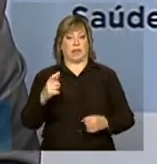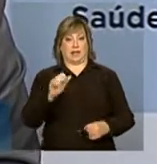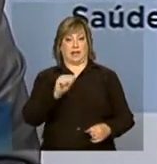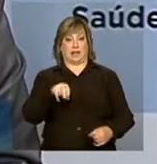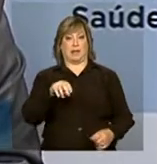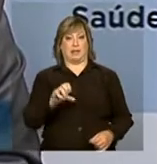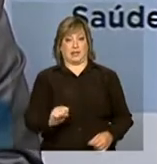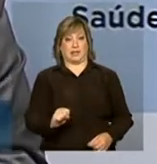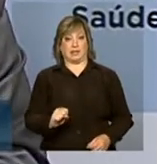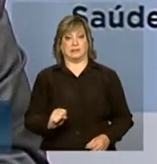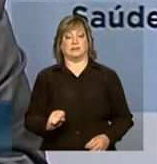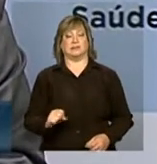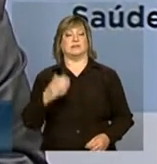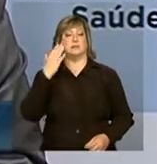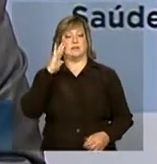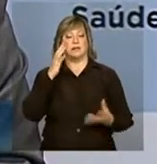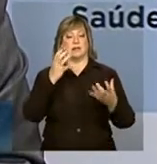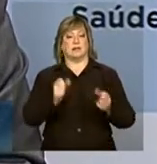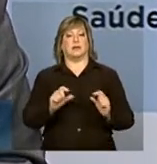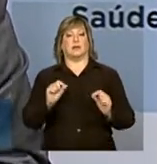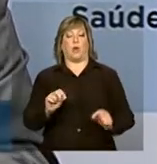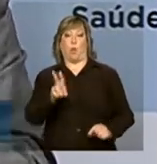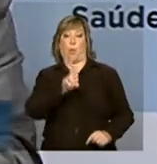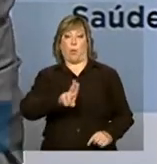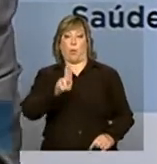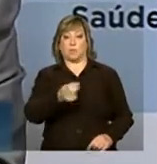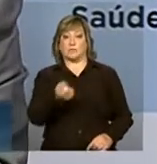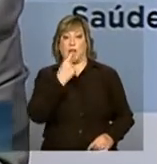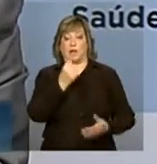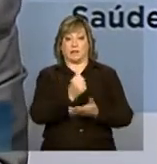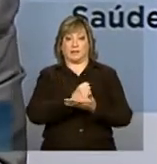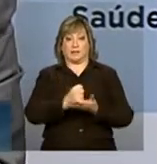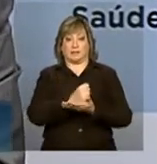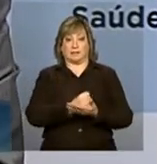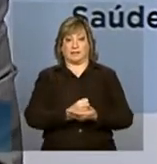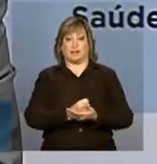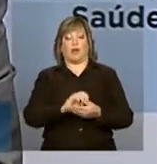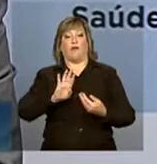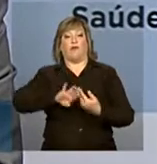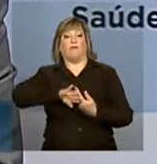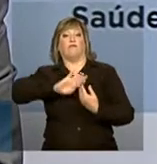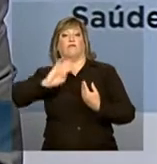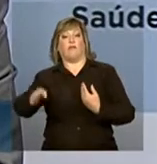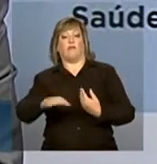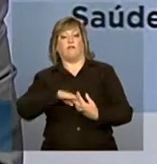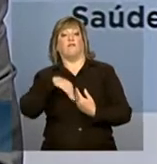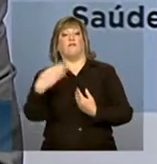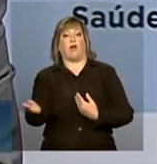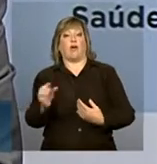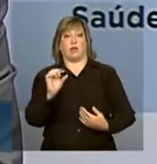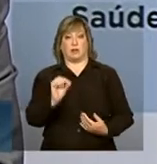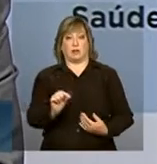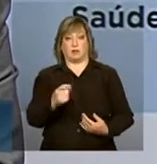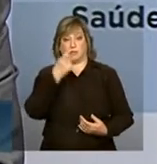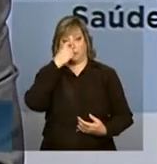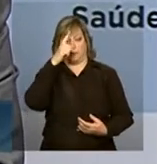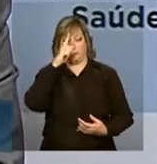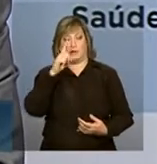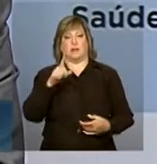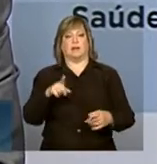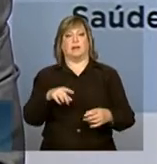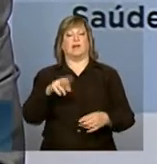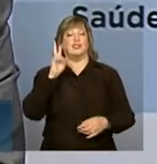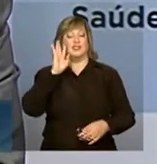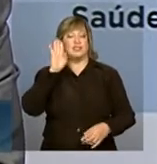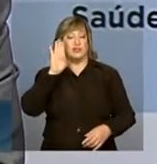ANS de que o uso dos medicamentos extra-hospitalares, sobretudo para o câncer, também